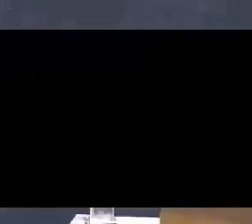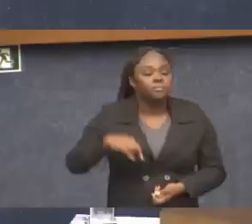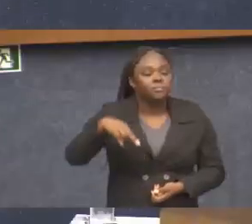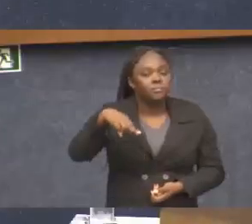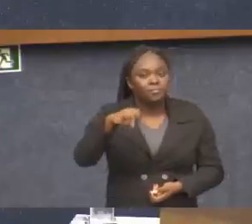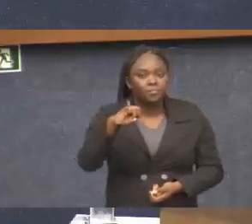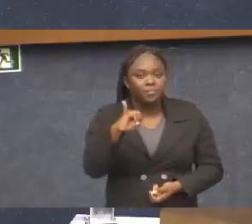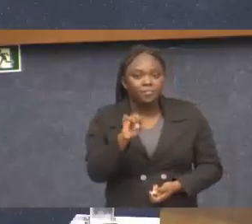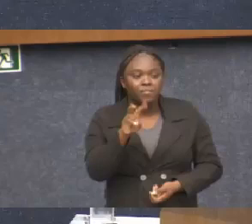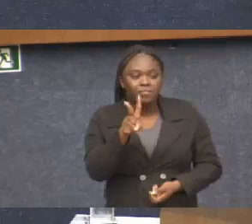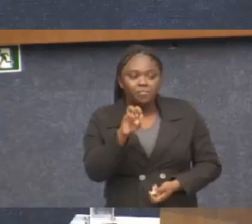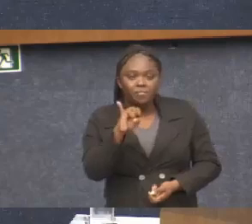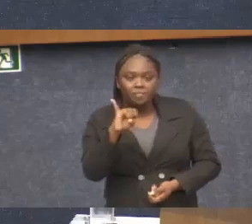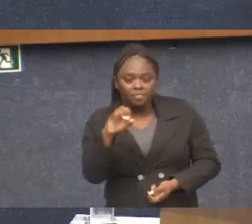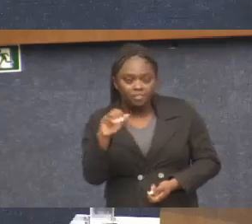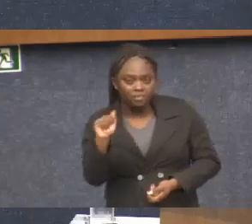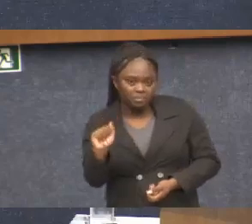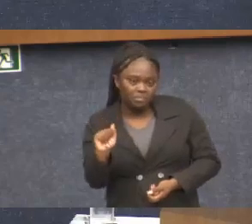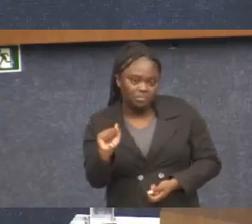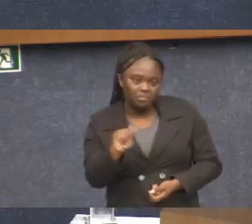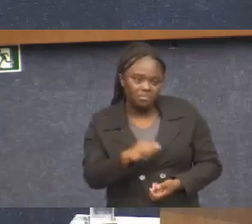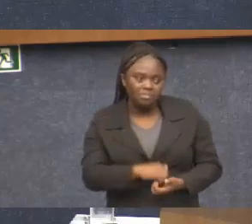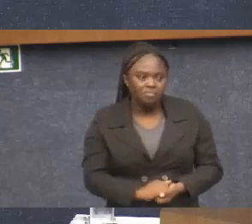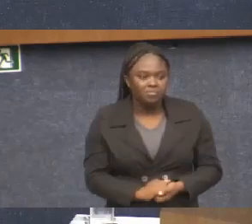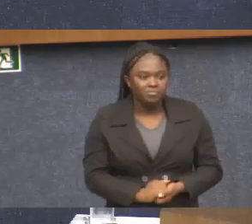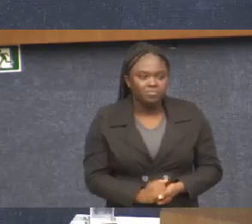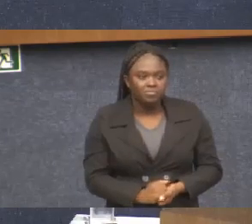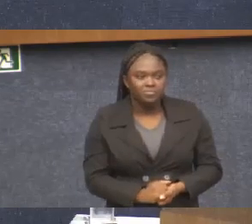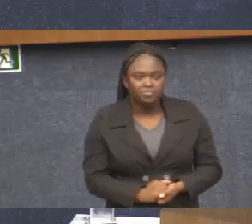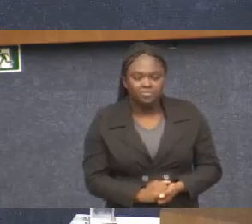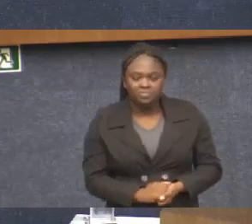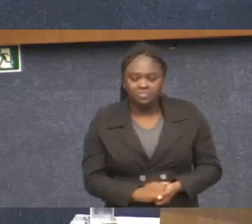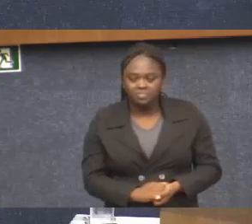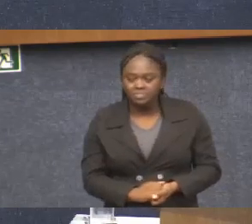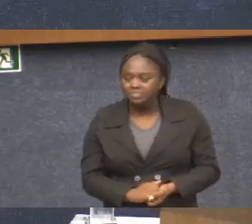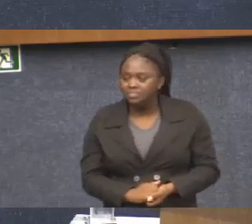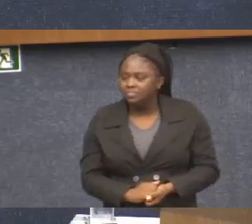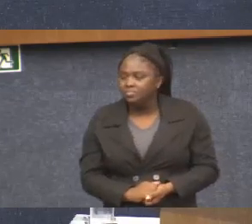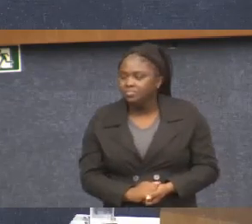Nívia Ferreira da Silva Benfica.